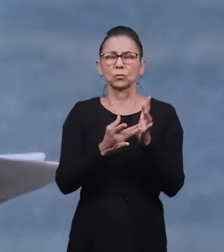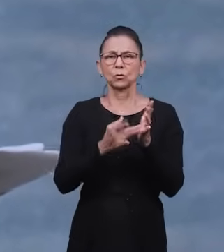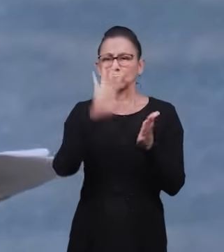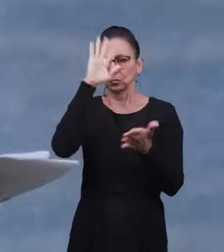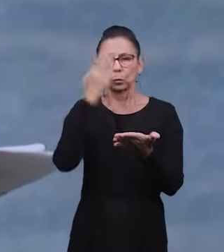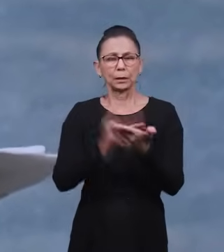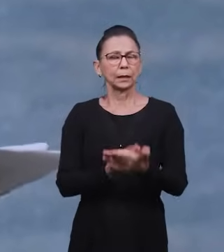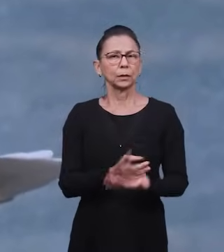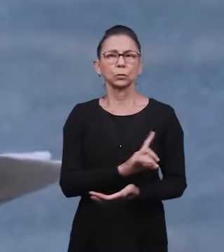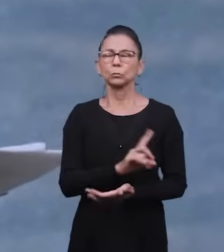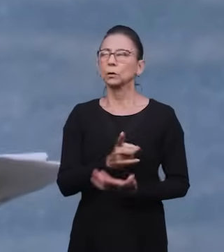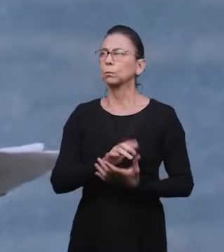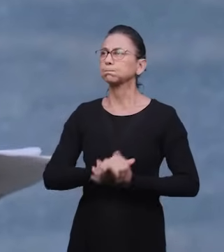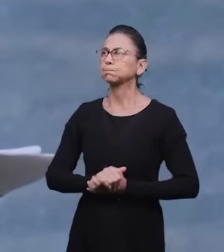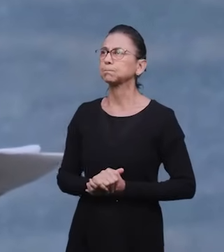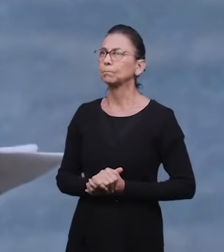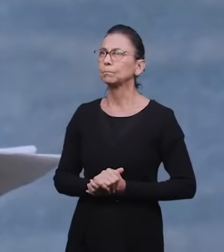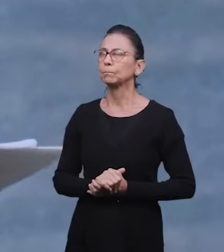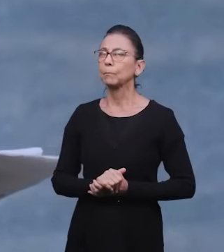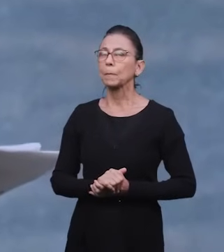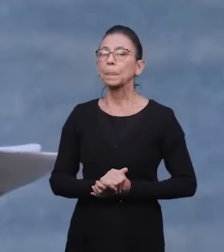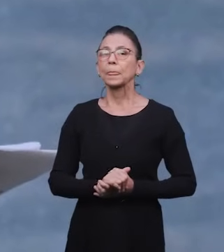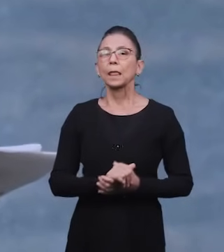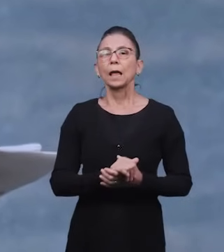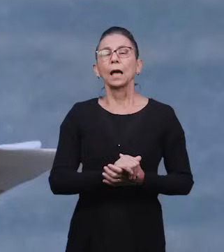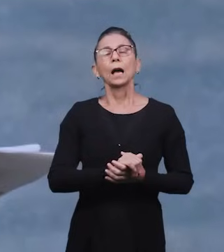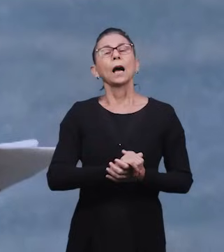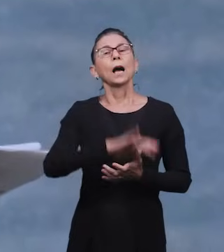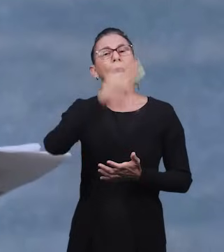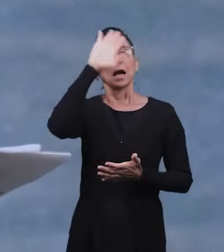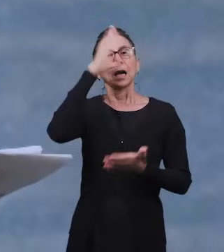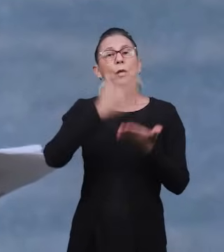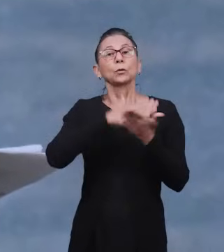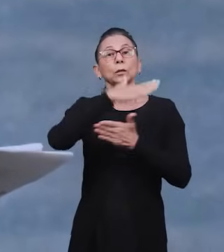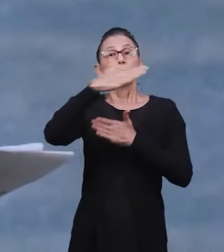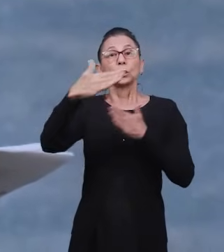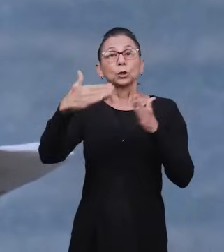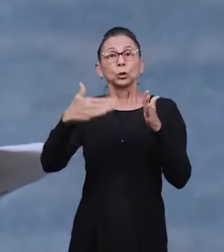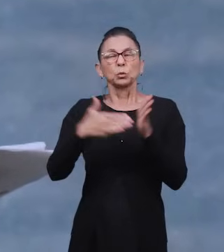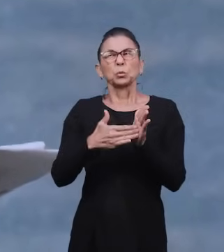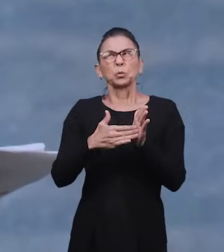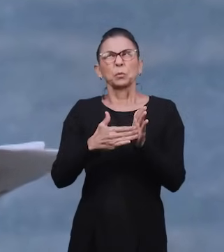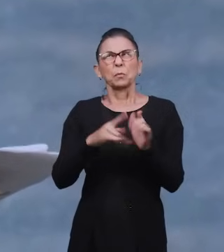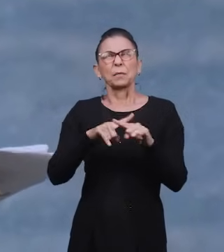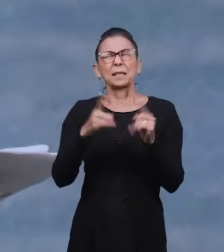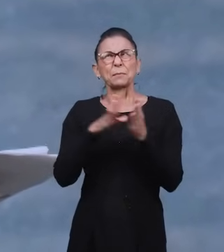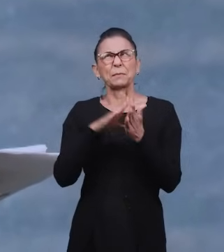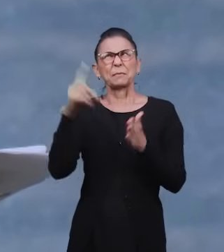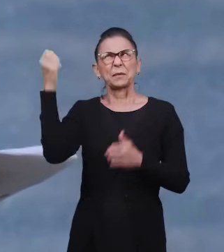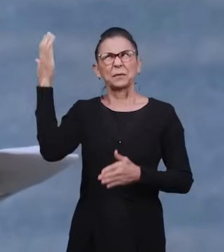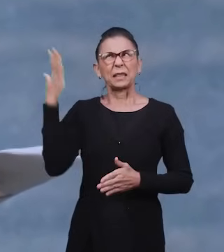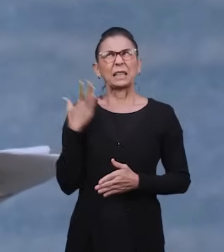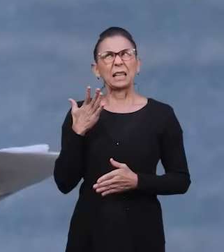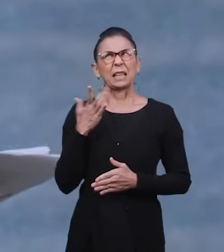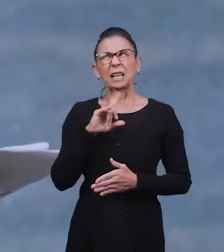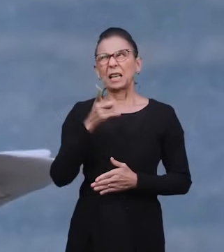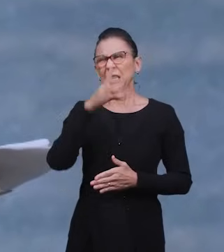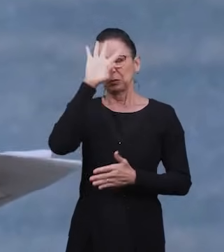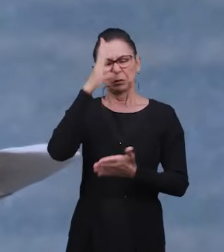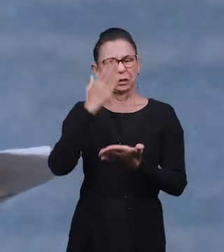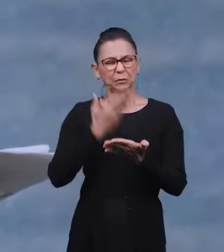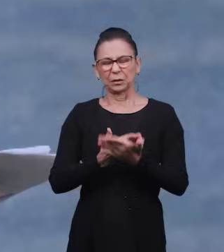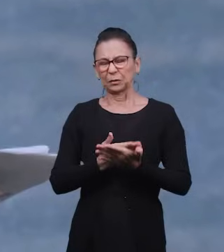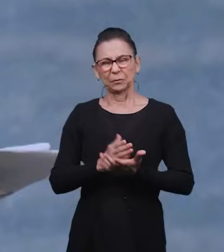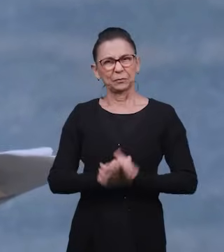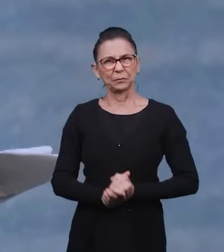Jesus. Eu creio em tudo, menos da palavra revelada. Não, aquele que ele errou num ponto, se ele negou um